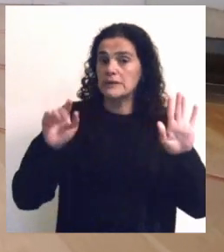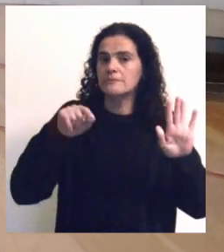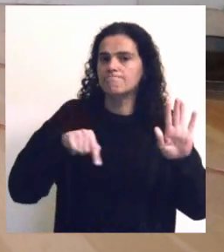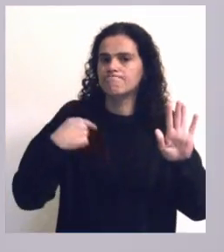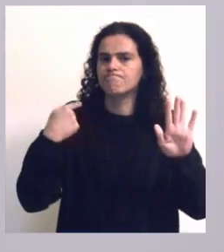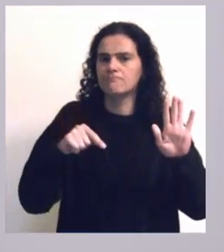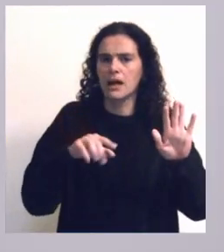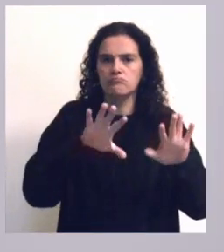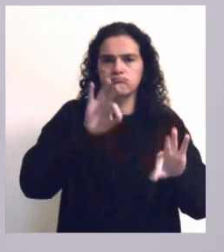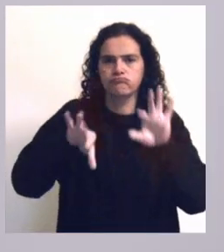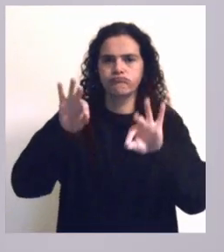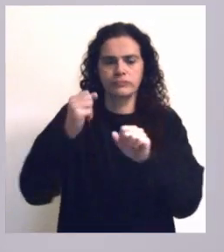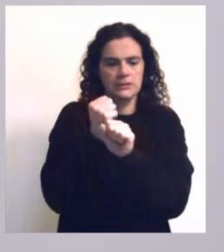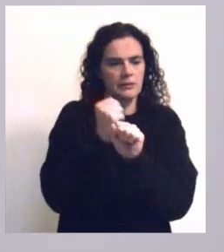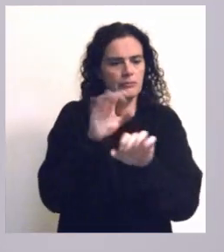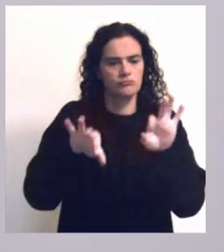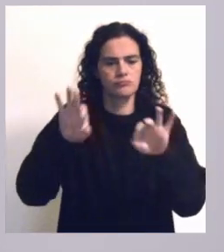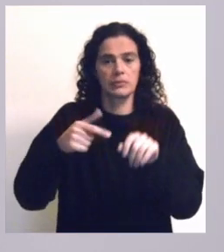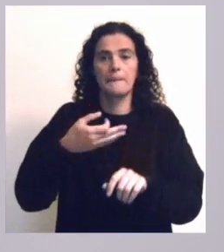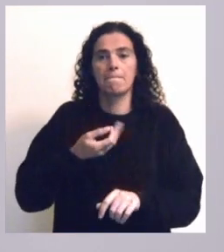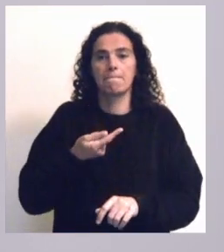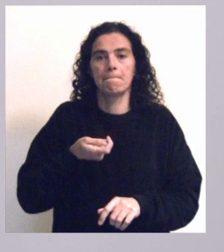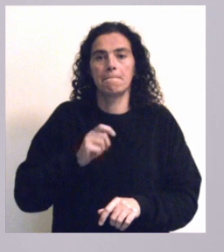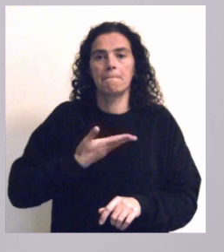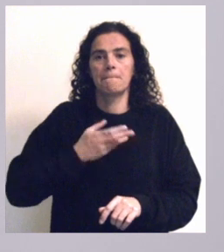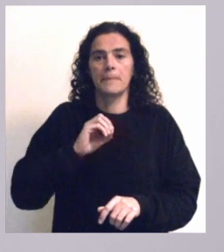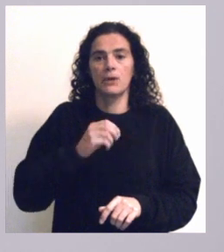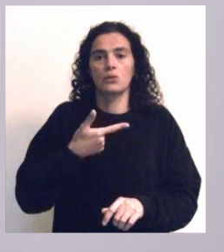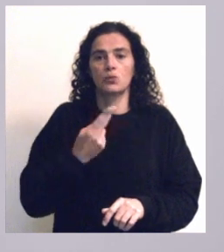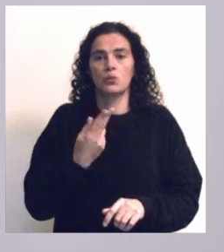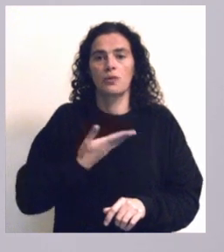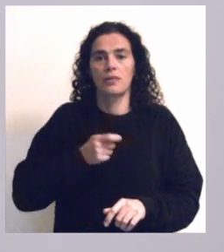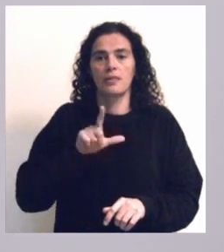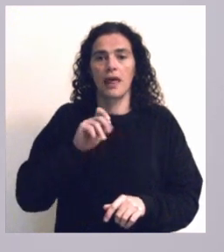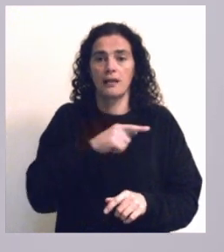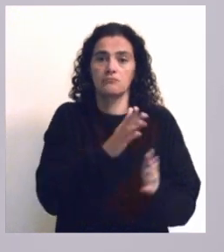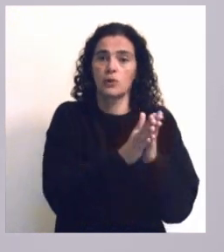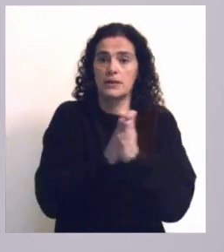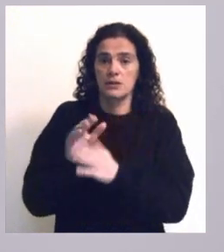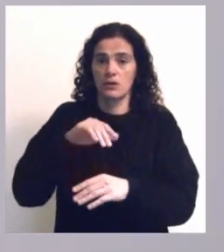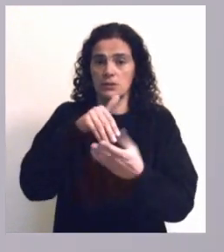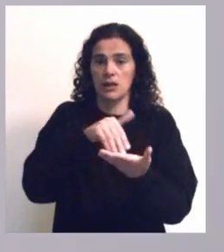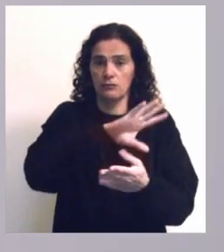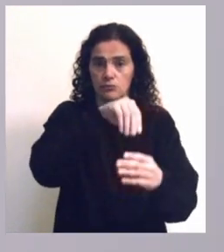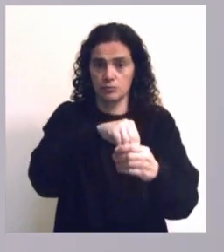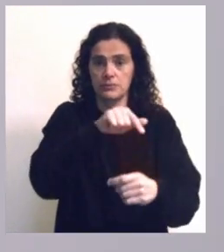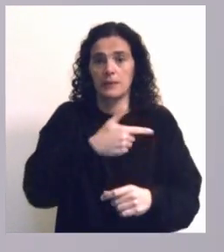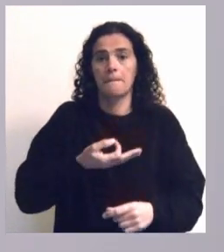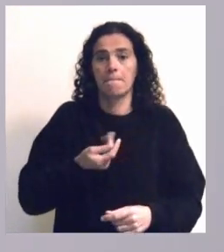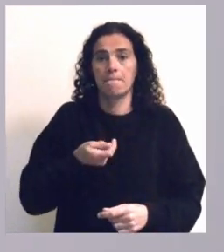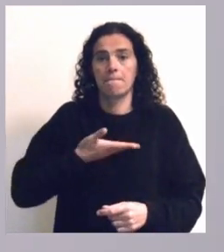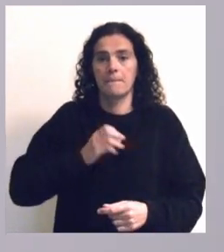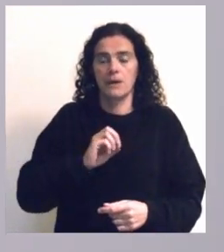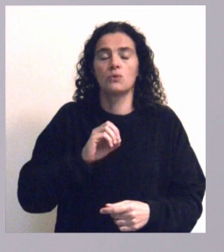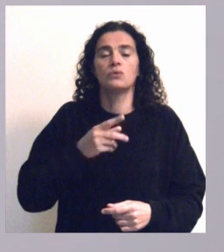Esta exposição reúne uma seleção de obras de Pedro Tudela pertencentes à coleção de Serralves. O Pedro